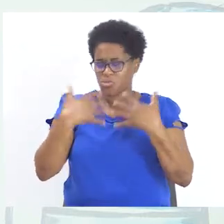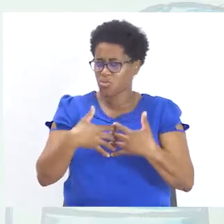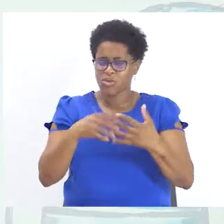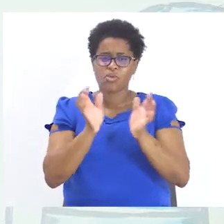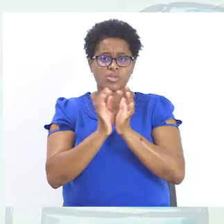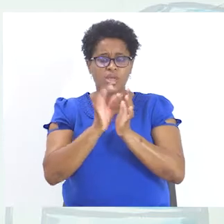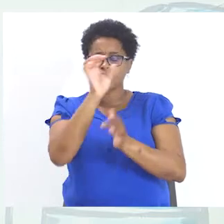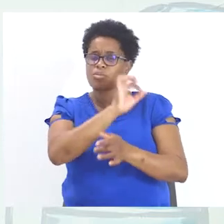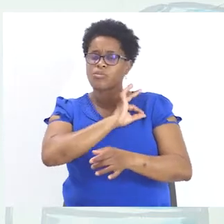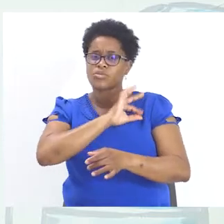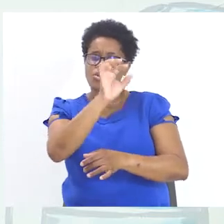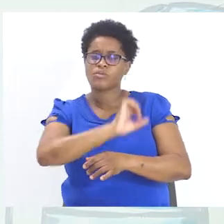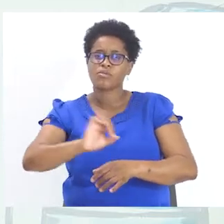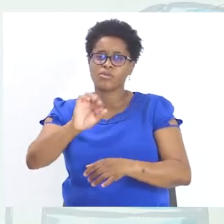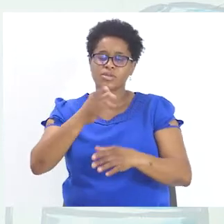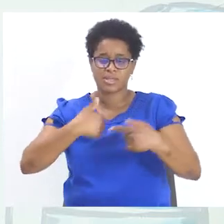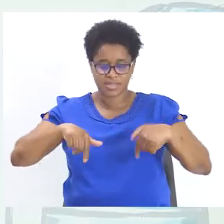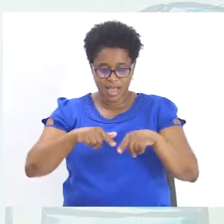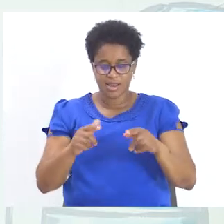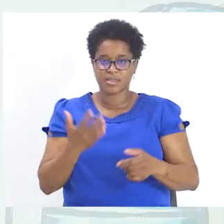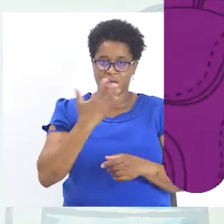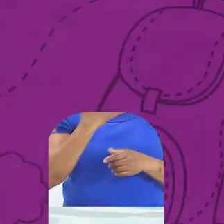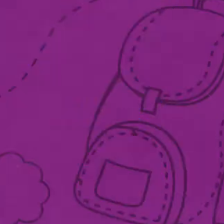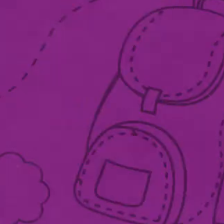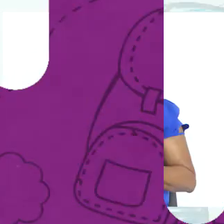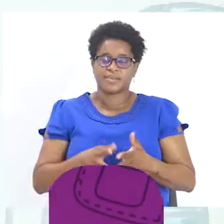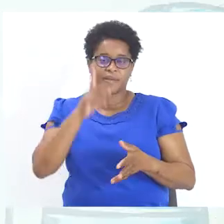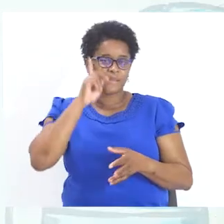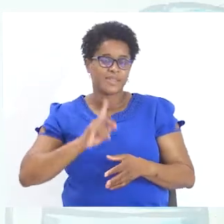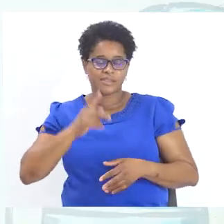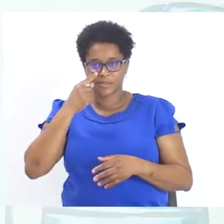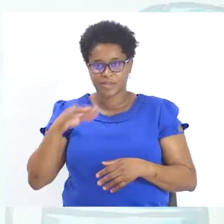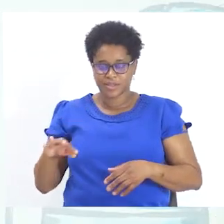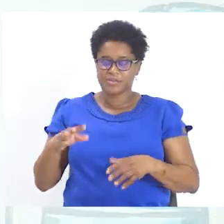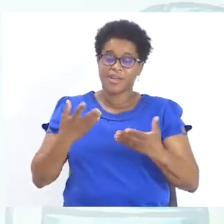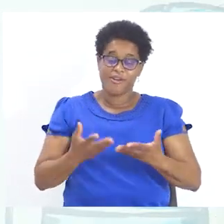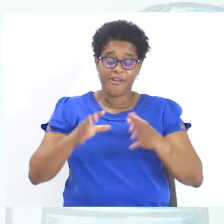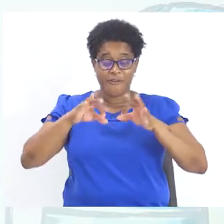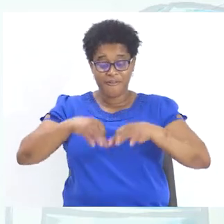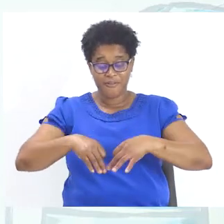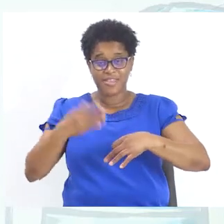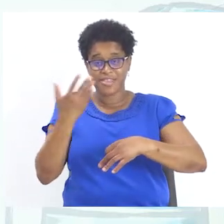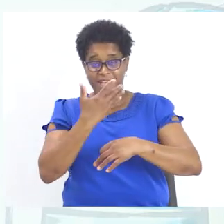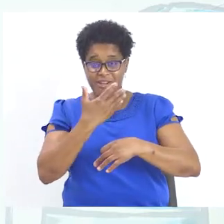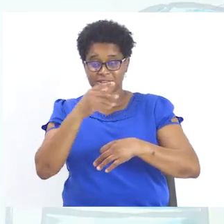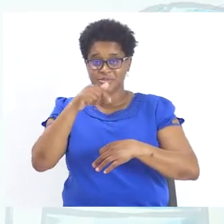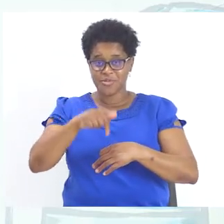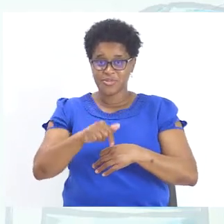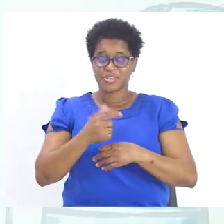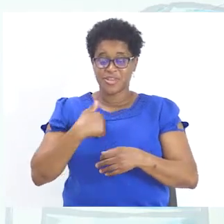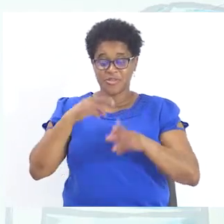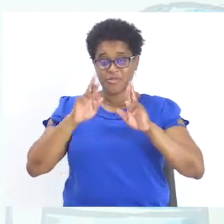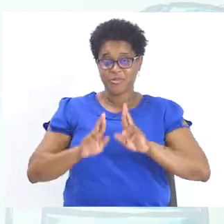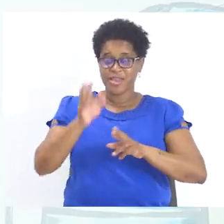dúvida, contactem o vosso professor na sala. Meninas e meninos, chegamos ao final da nossa aula de